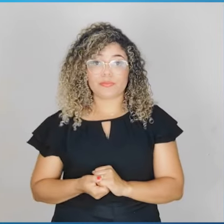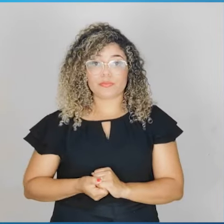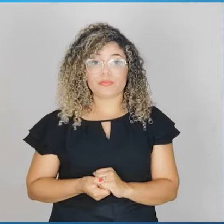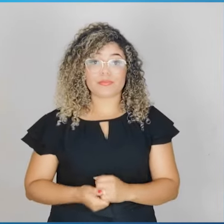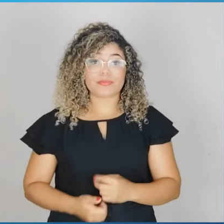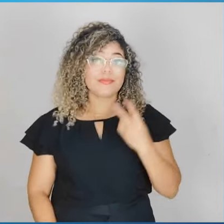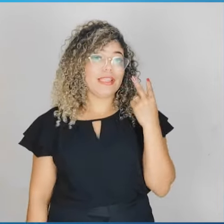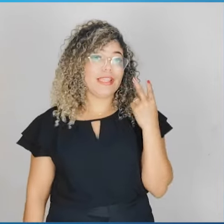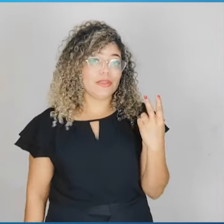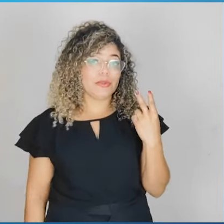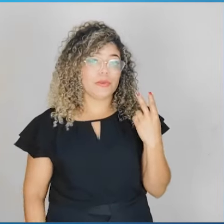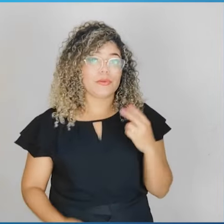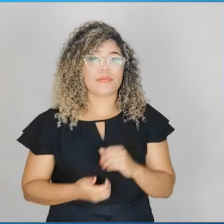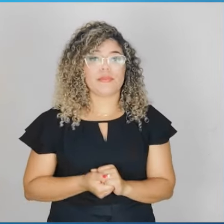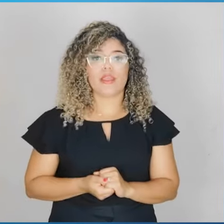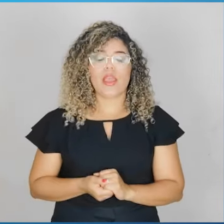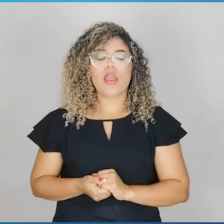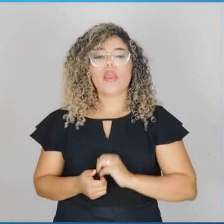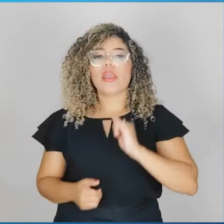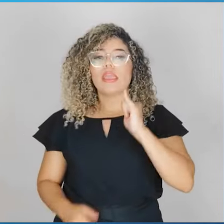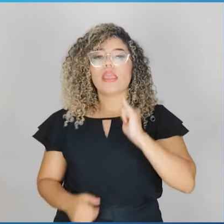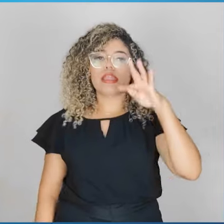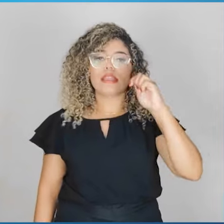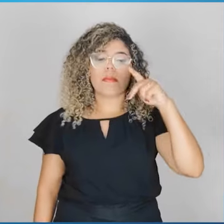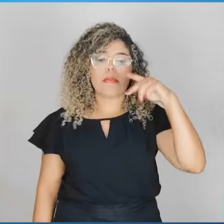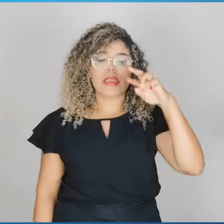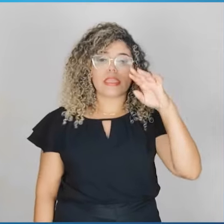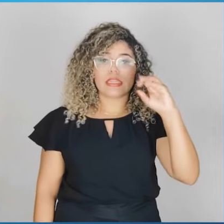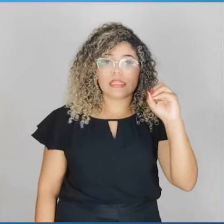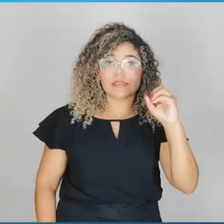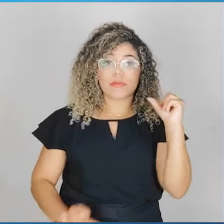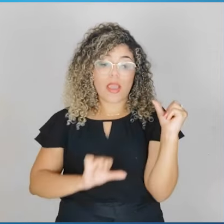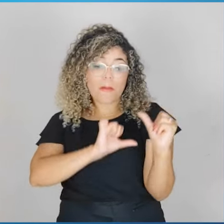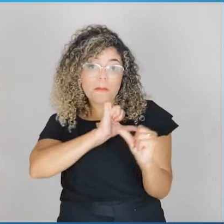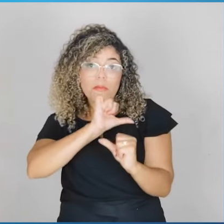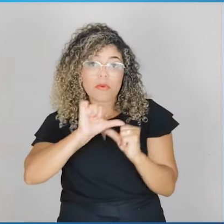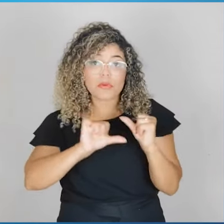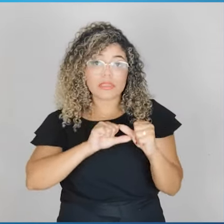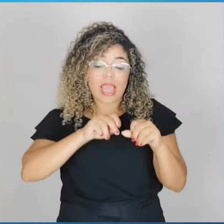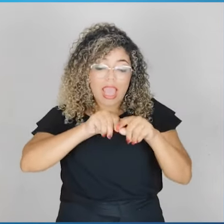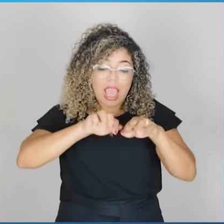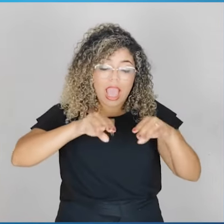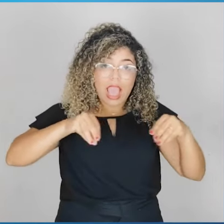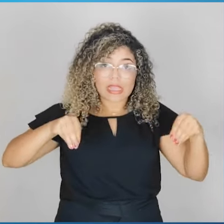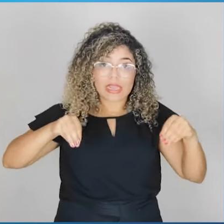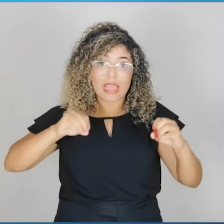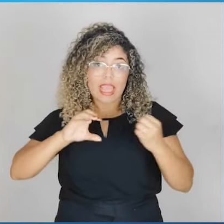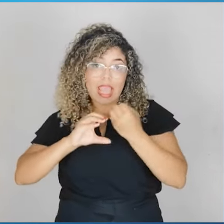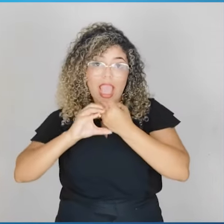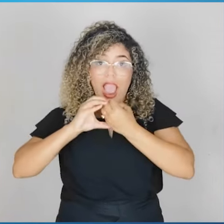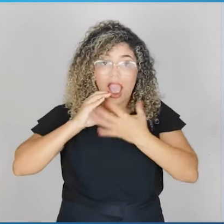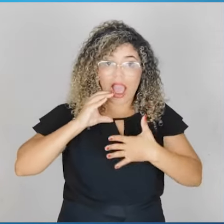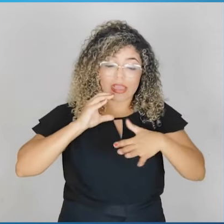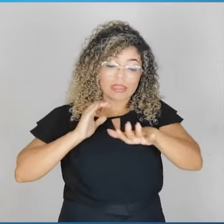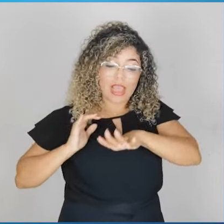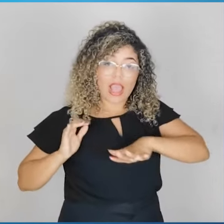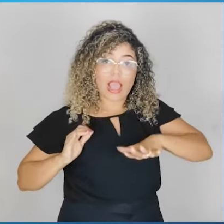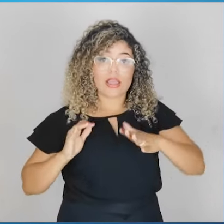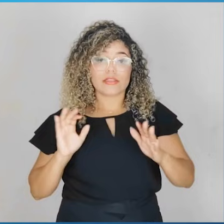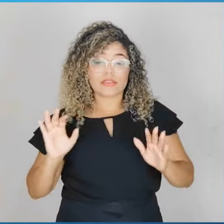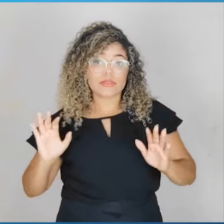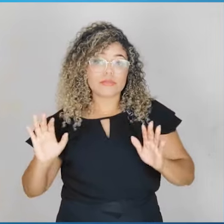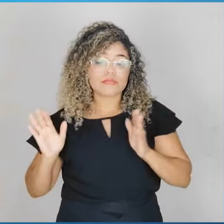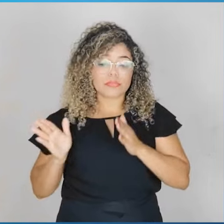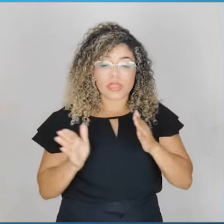2. O intemperismo é um tipo de agente de transformação de relevo característico por atuar através de processos